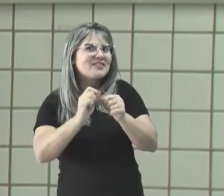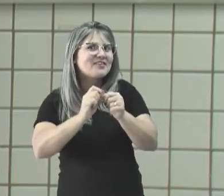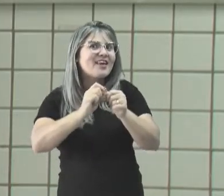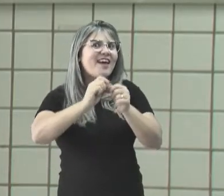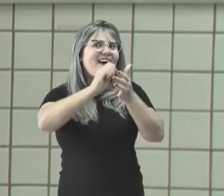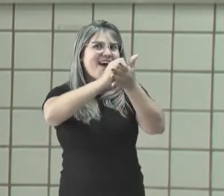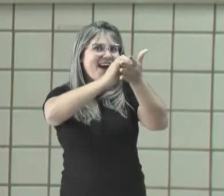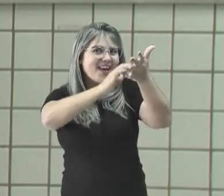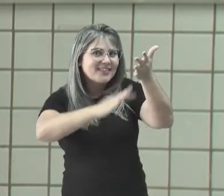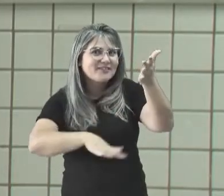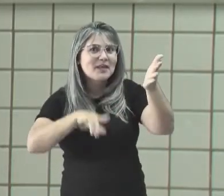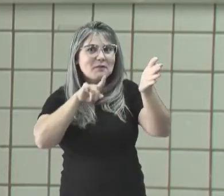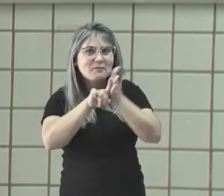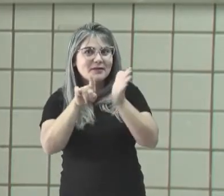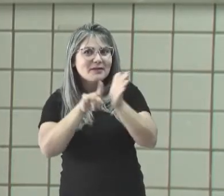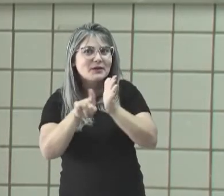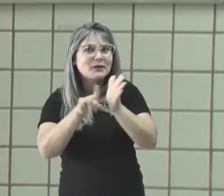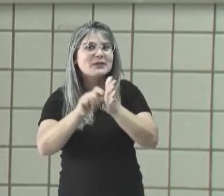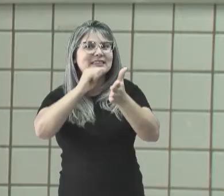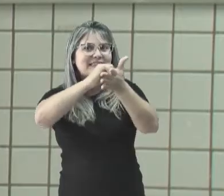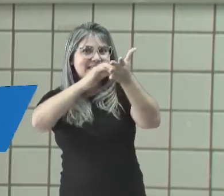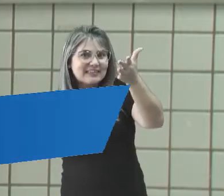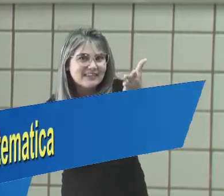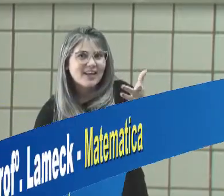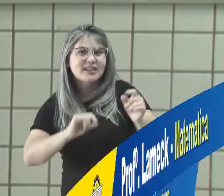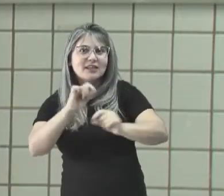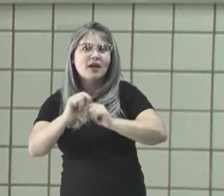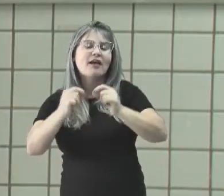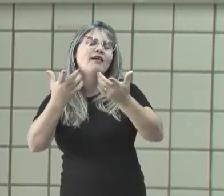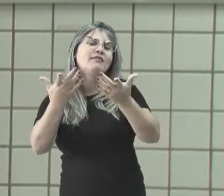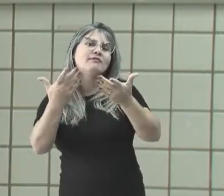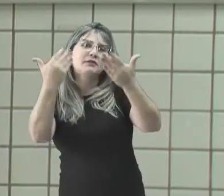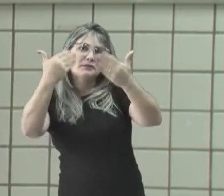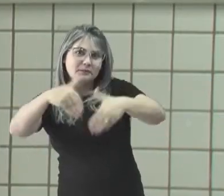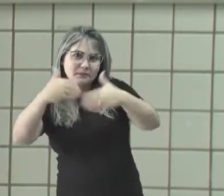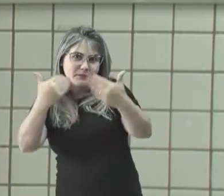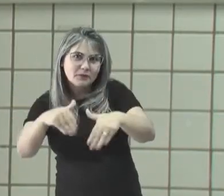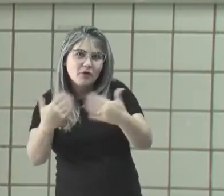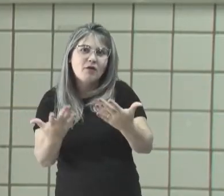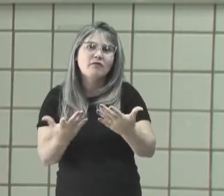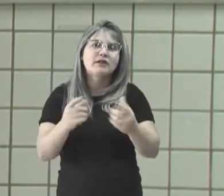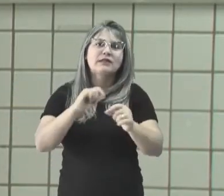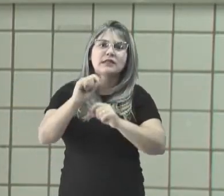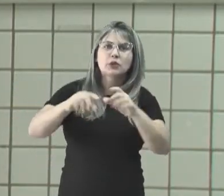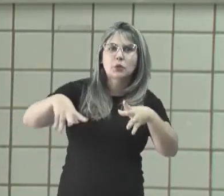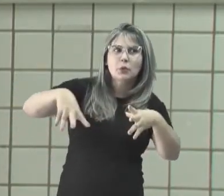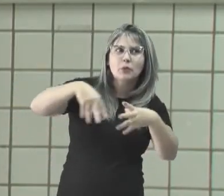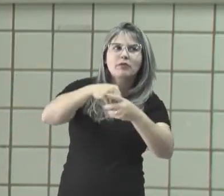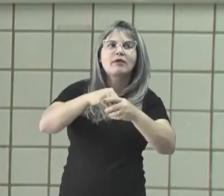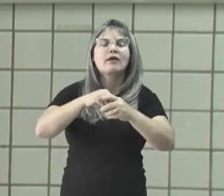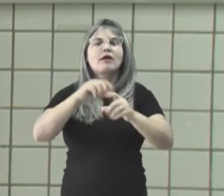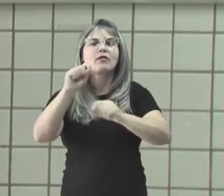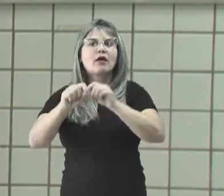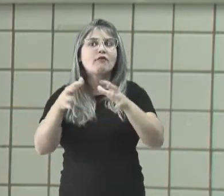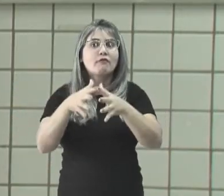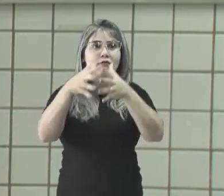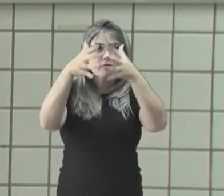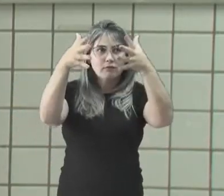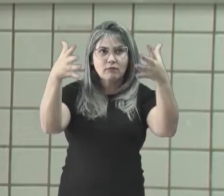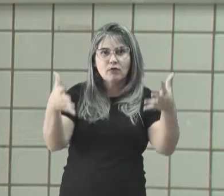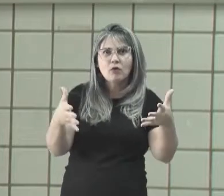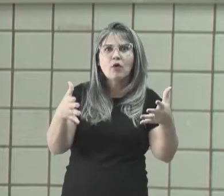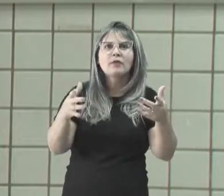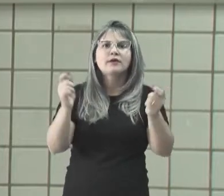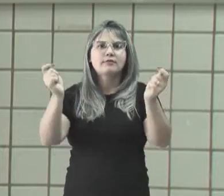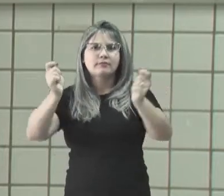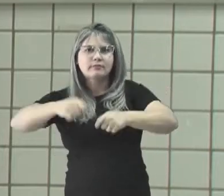envolvendo volume e capacidade, lembrando também daquelas transformações de unidade. Antes disso, lembrem-se